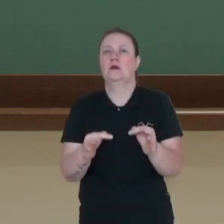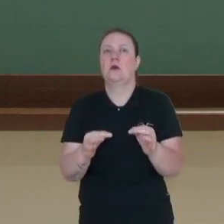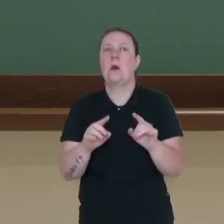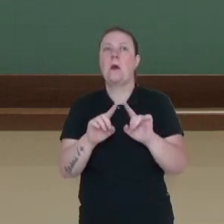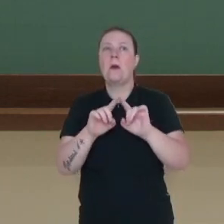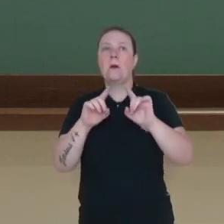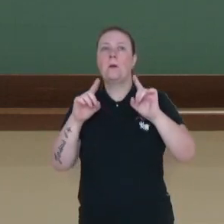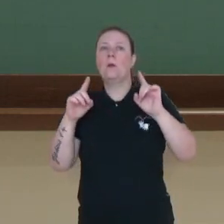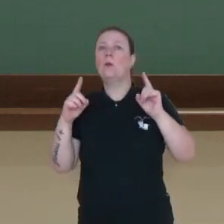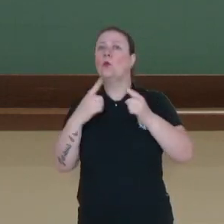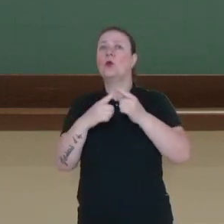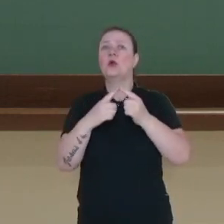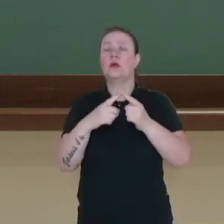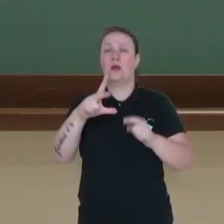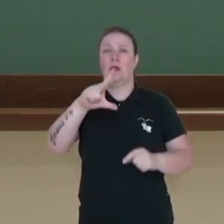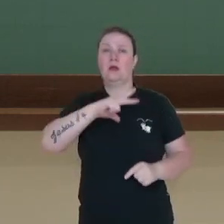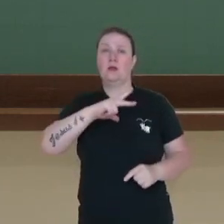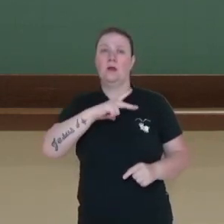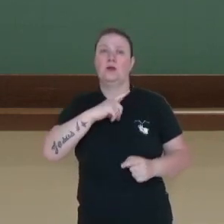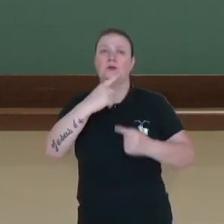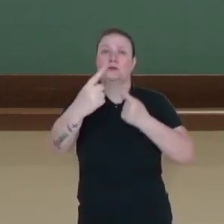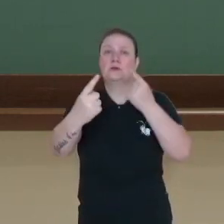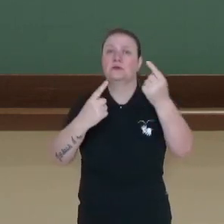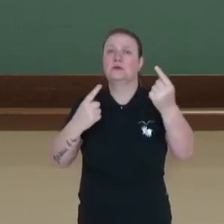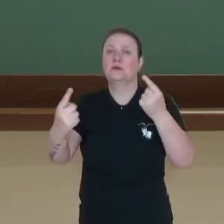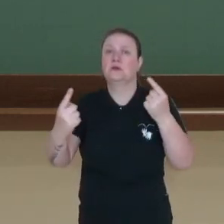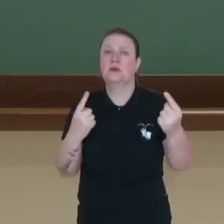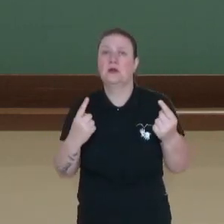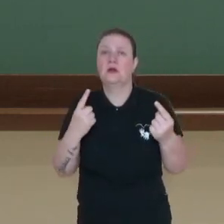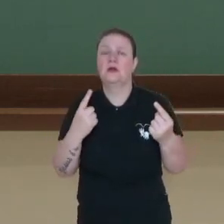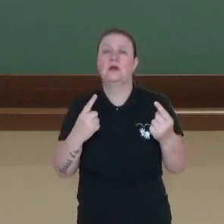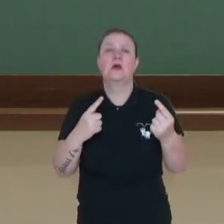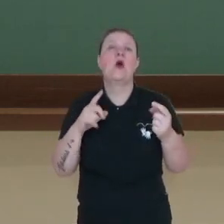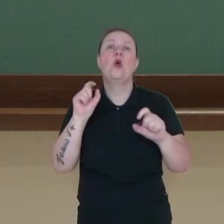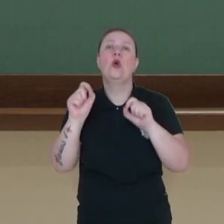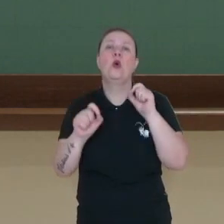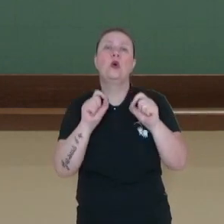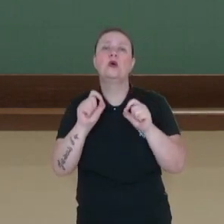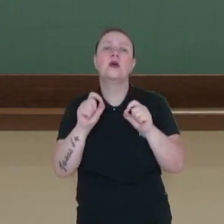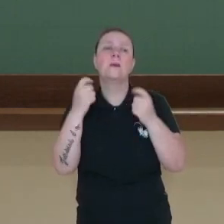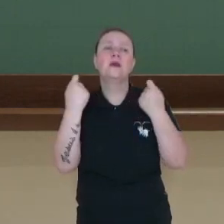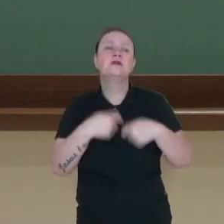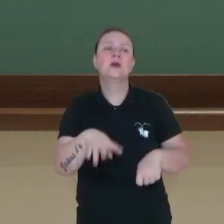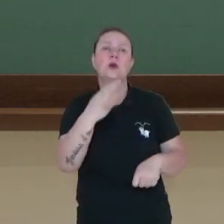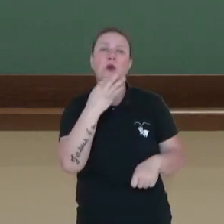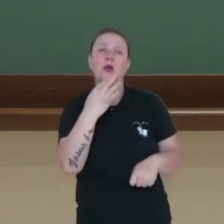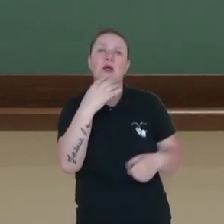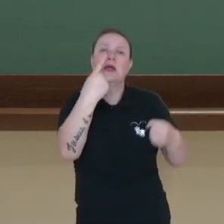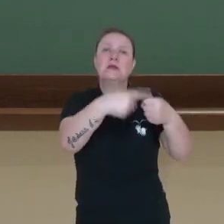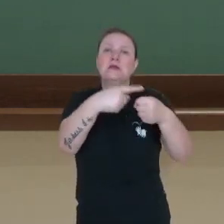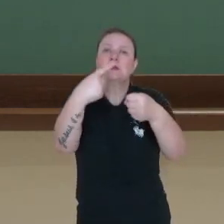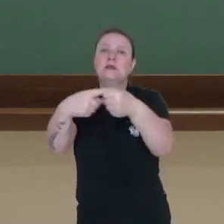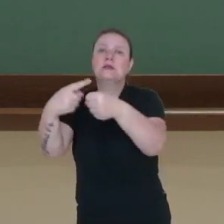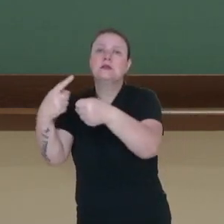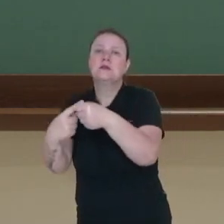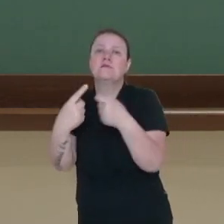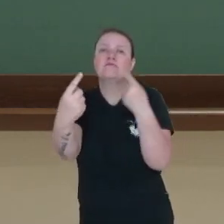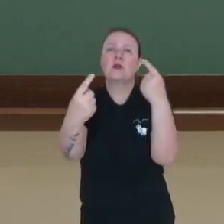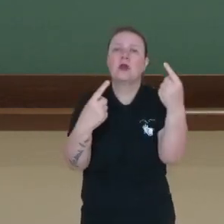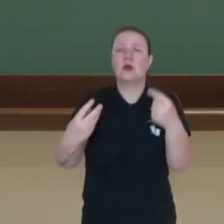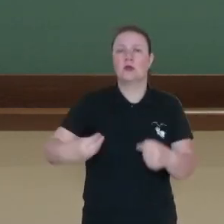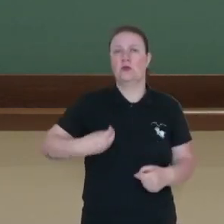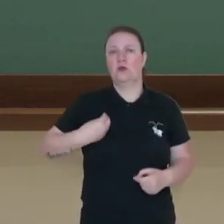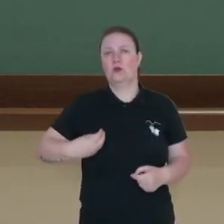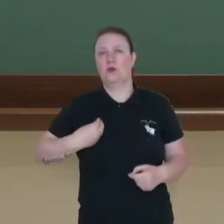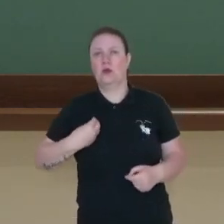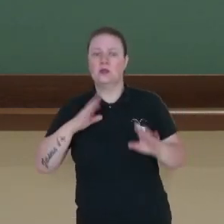trazer, porque a resposta depende, né, da vocação econômica do seu município, se é uma vocação agrícola, se é um setor